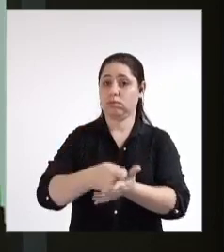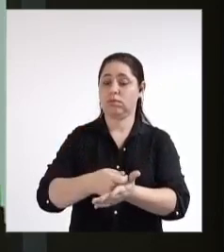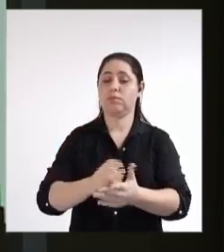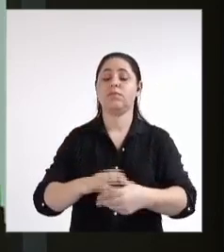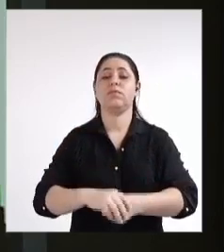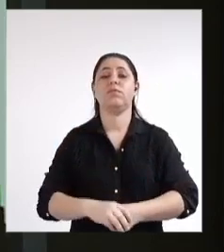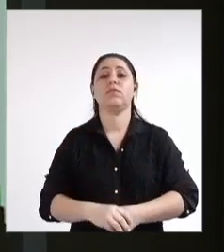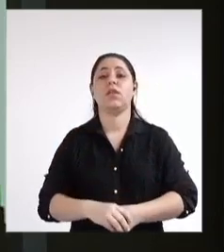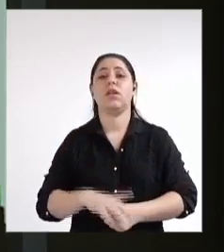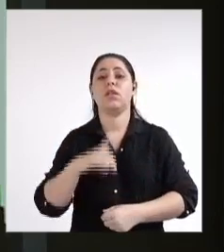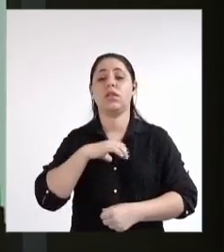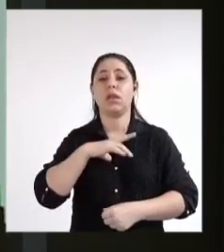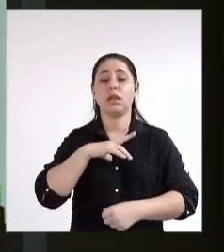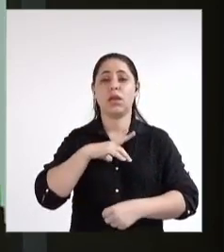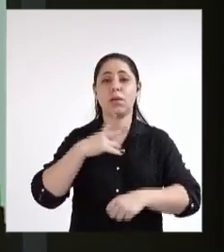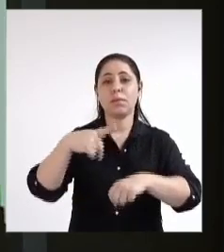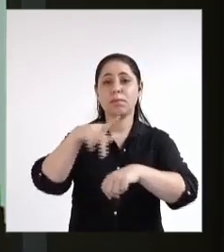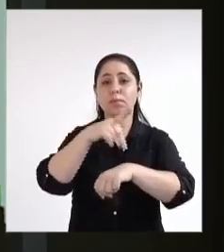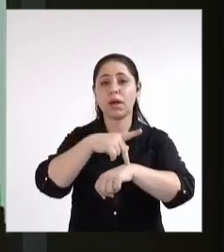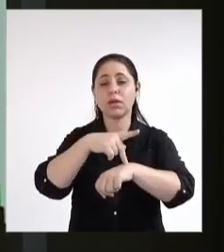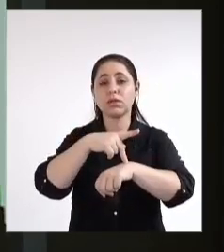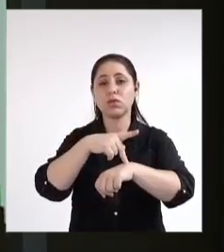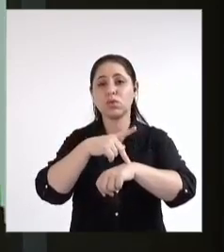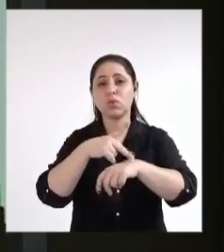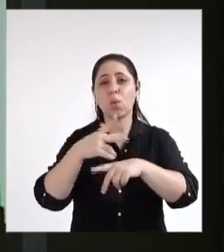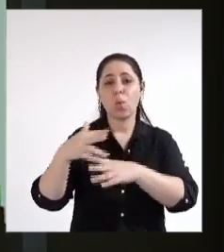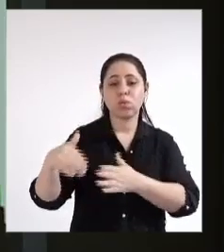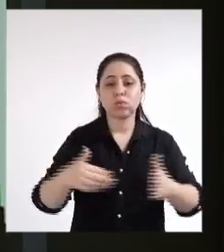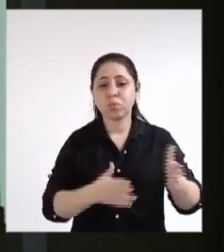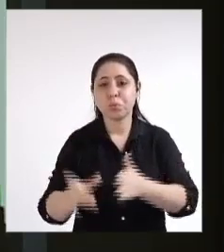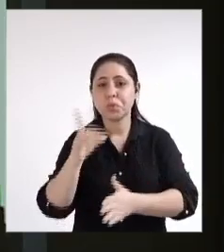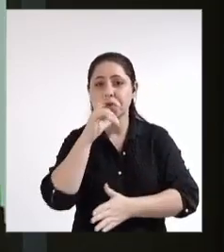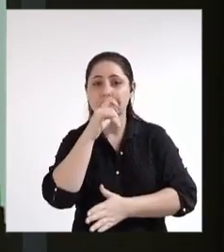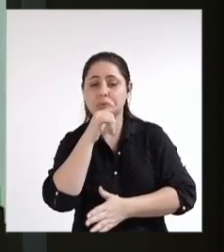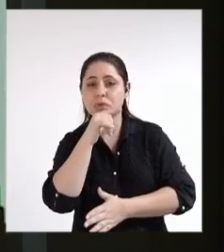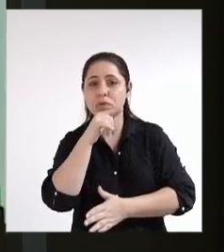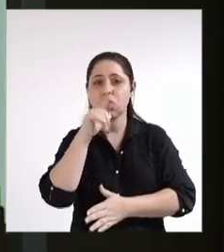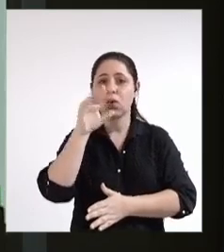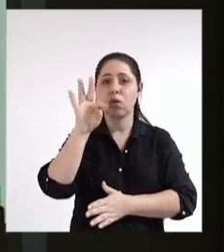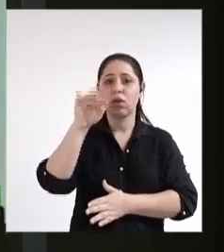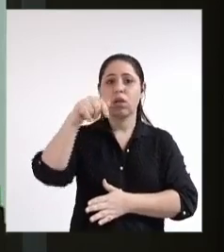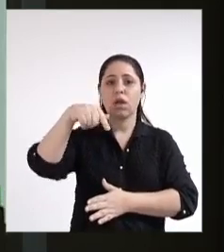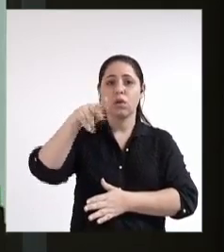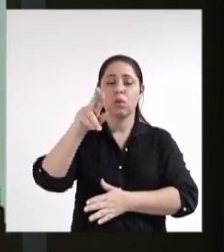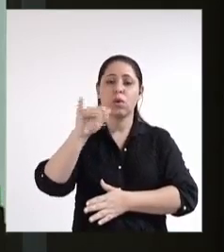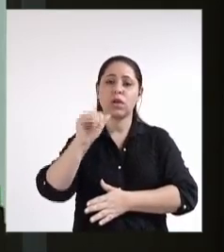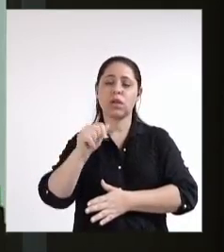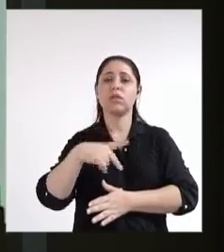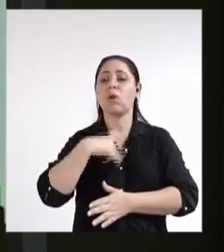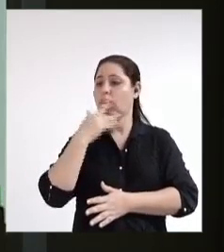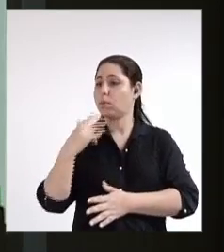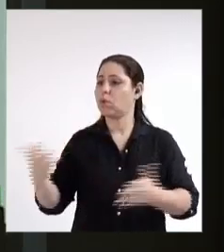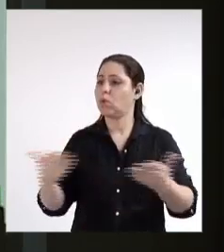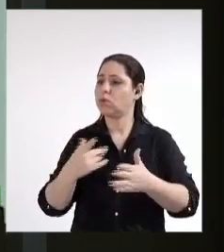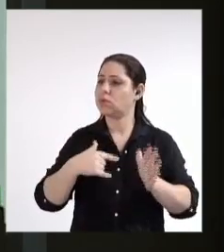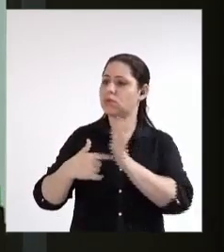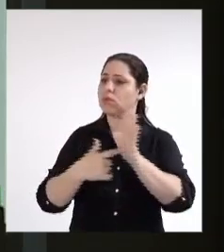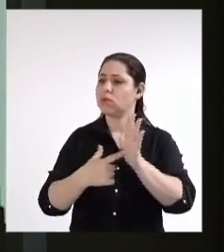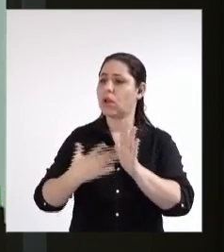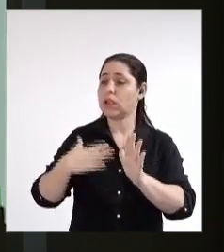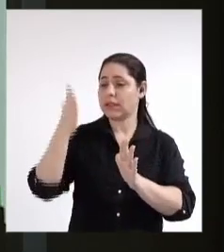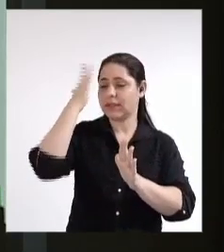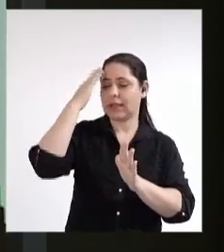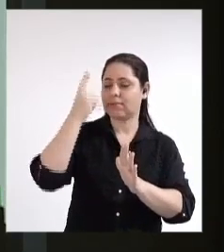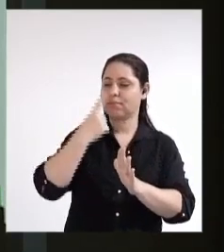o país a do das nascentes do rio taquari 18% por isso responde rápido beretta que eu já sei o que fiz hoje a apresentação saber na